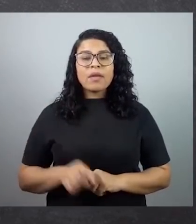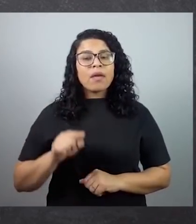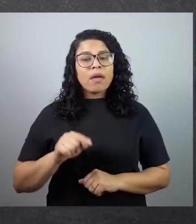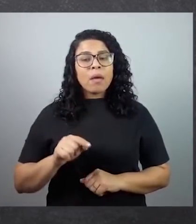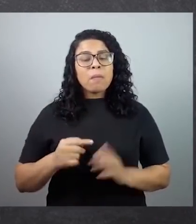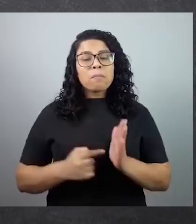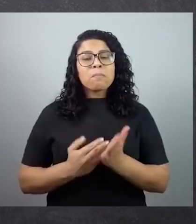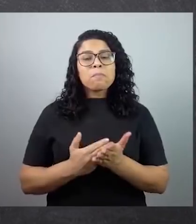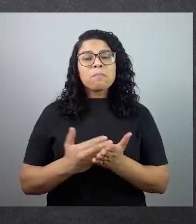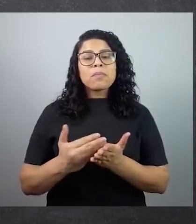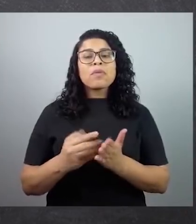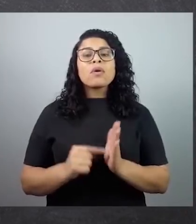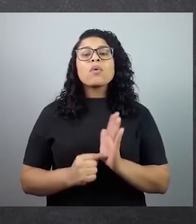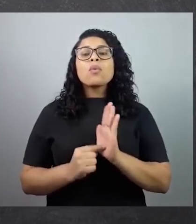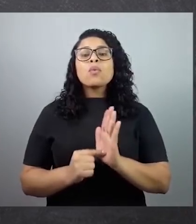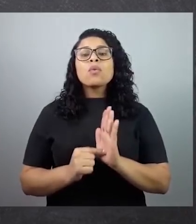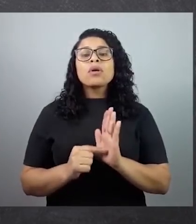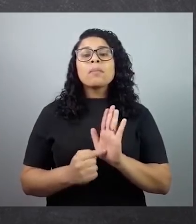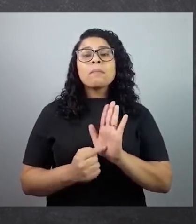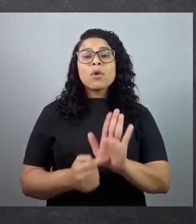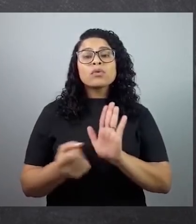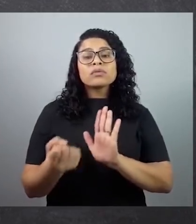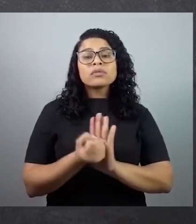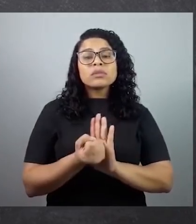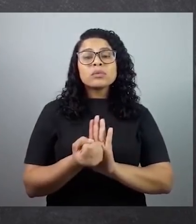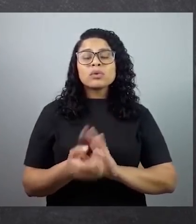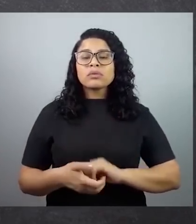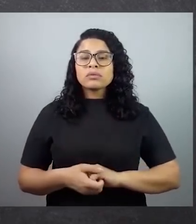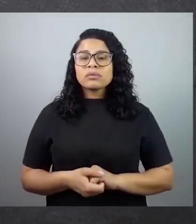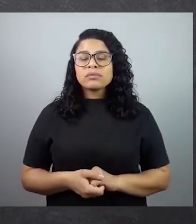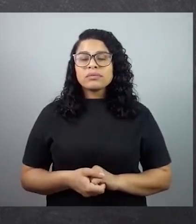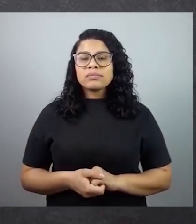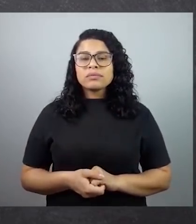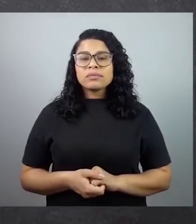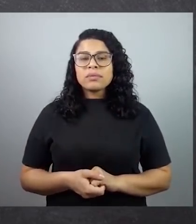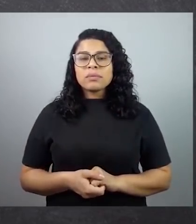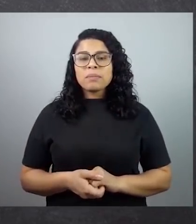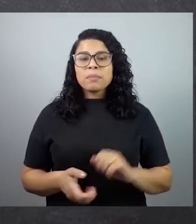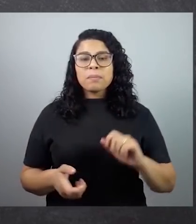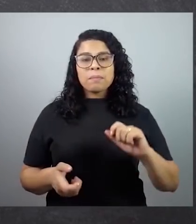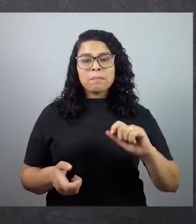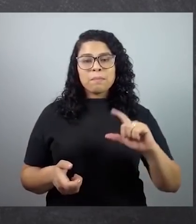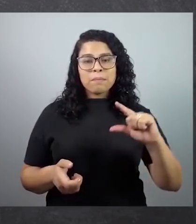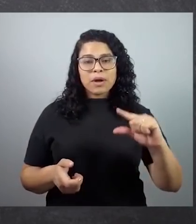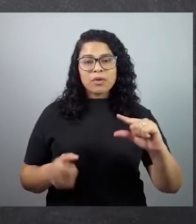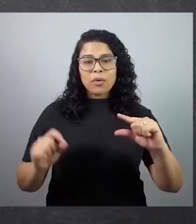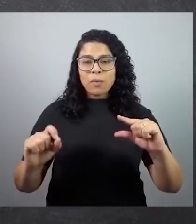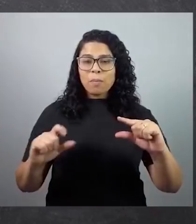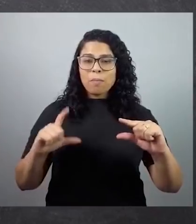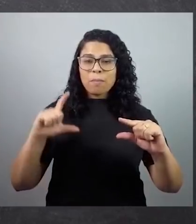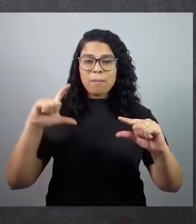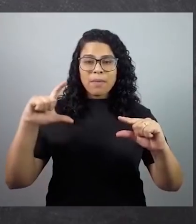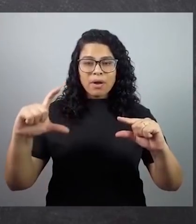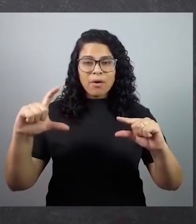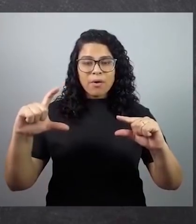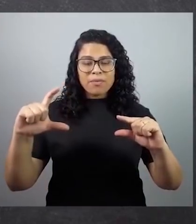é o símbolo que nós usamos em matemática para representar maior e